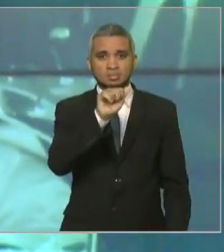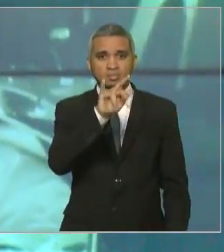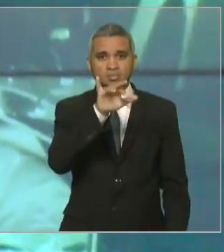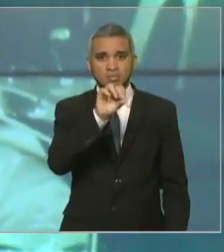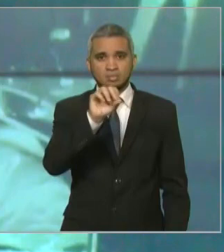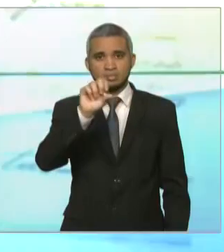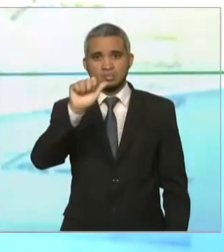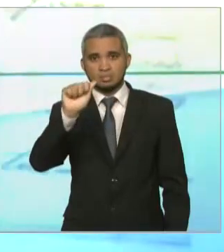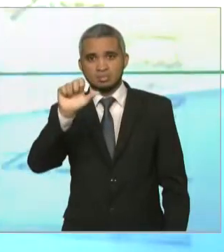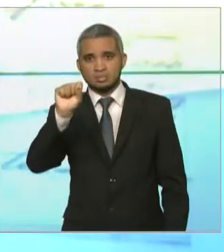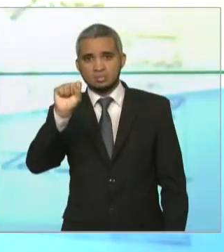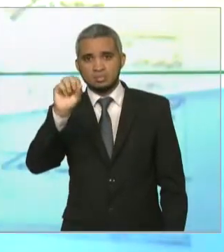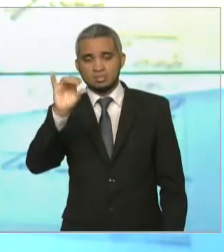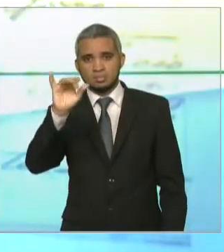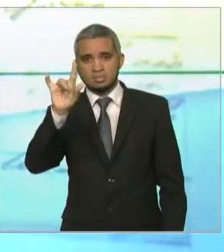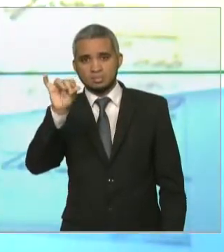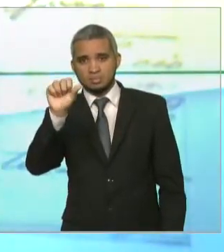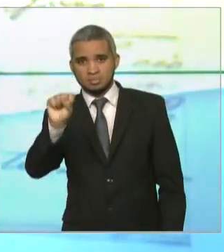estadual em